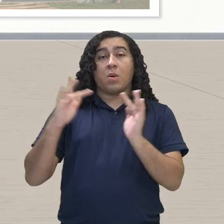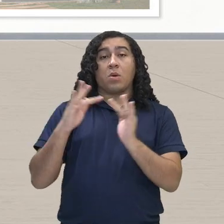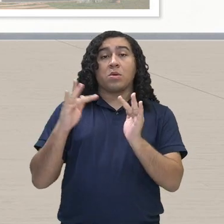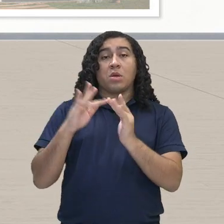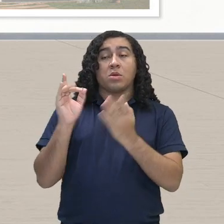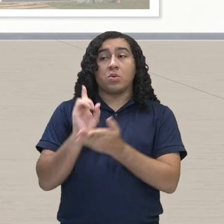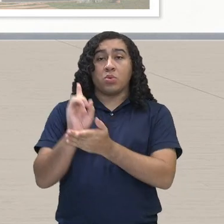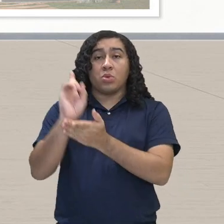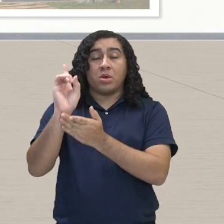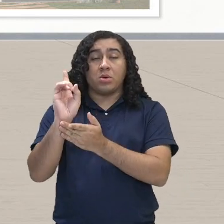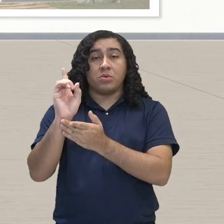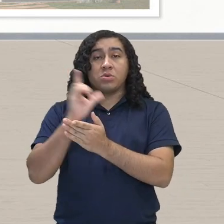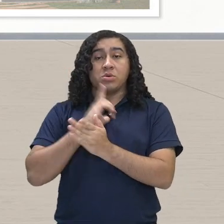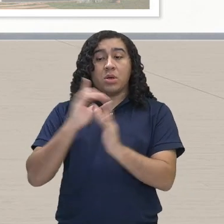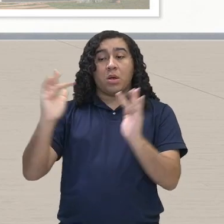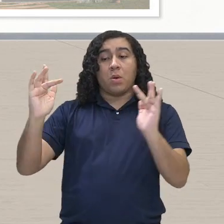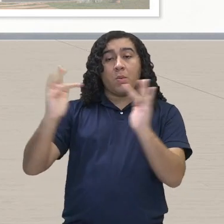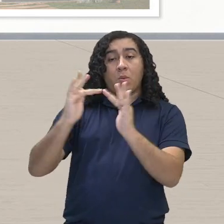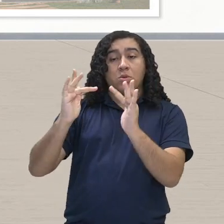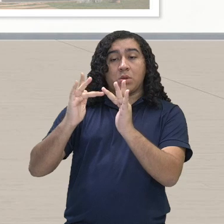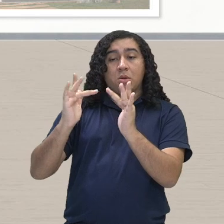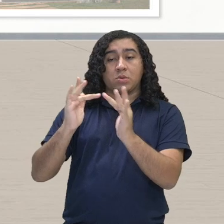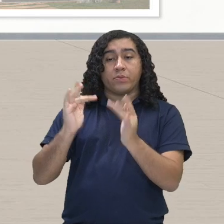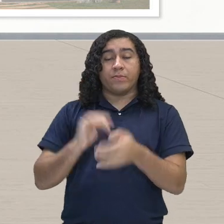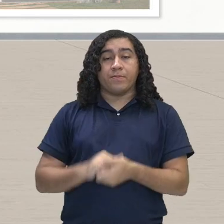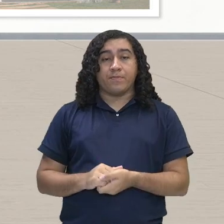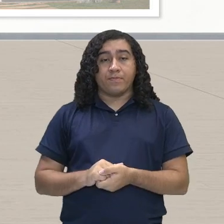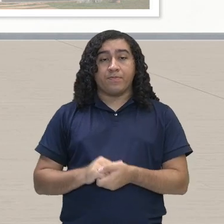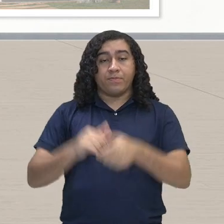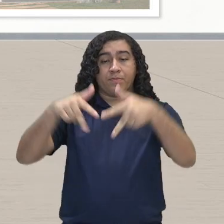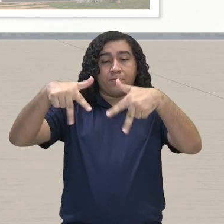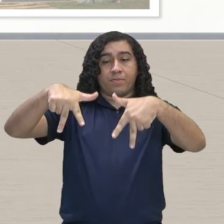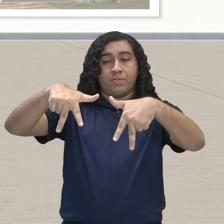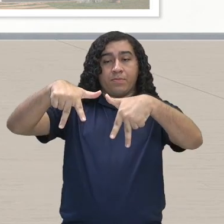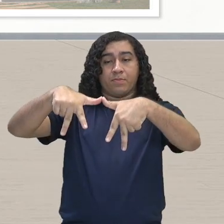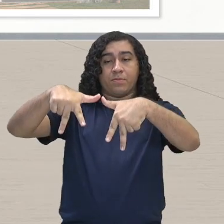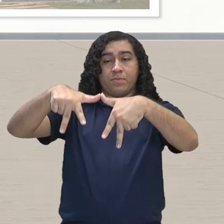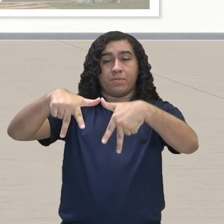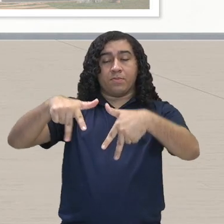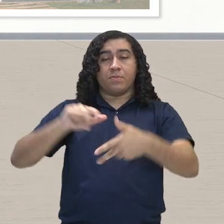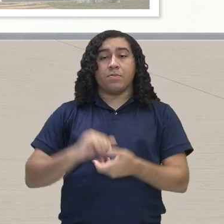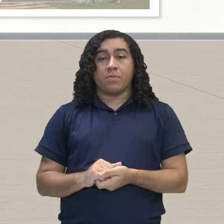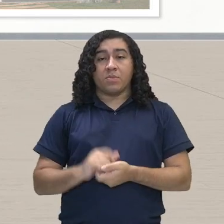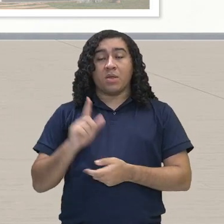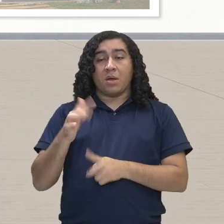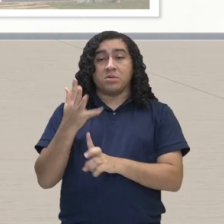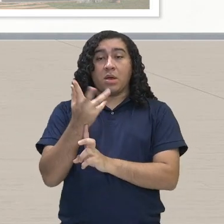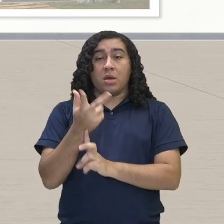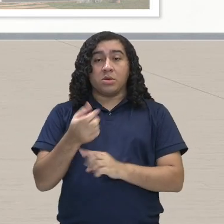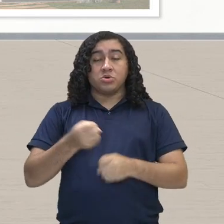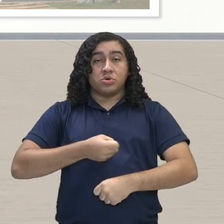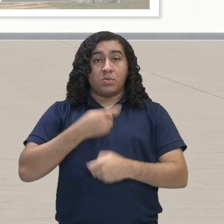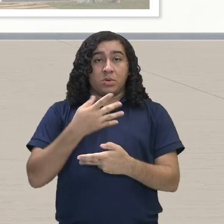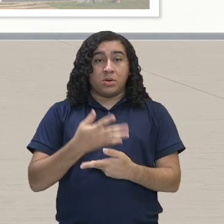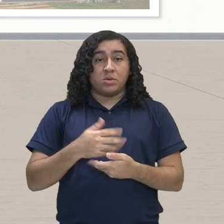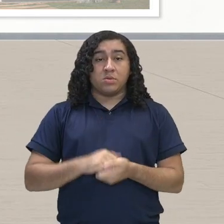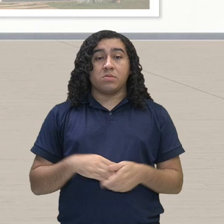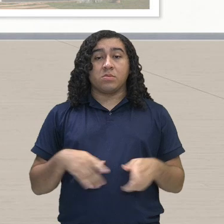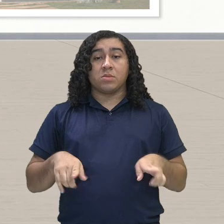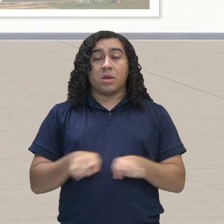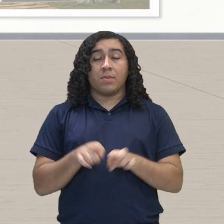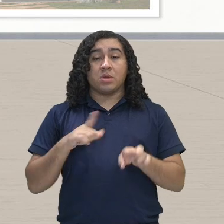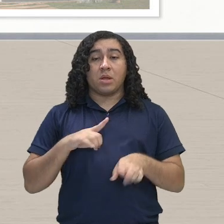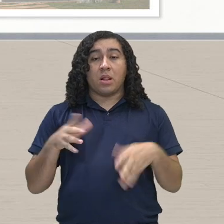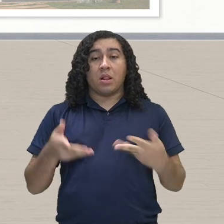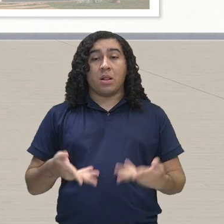divino. E essa arte tem muito a falar. O ser humano, na sua pequeneza, mas